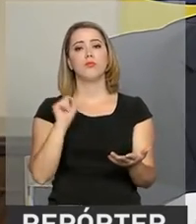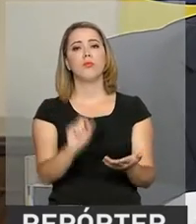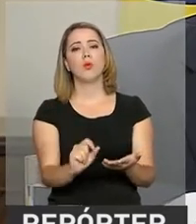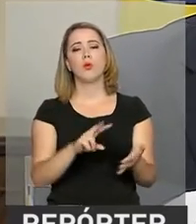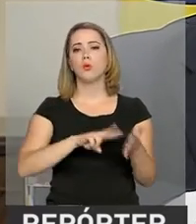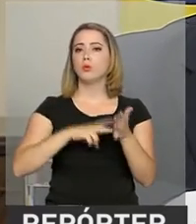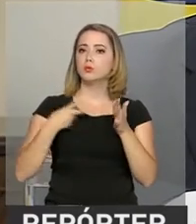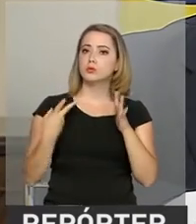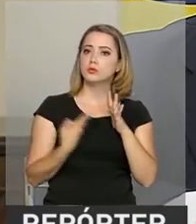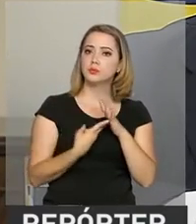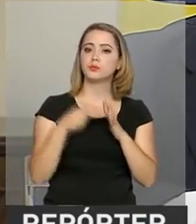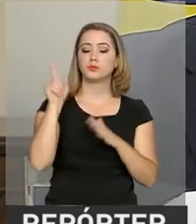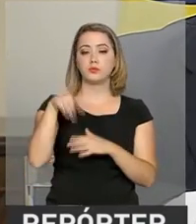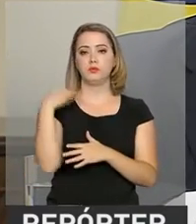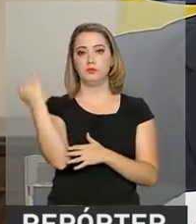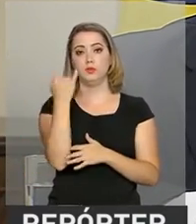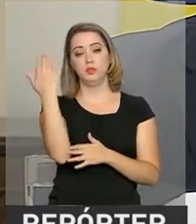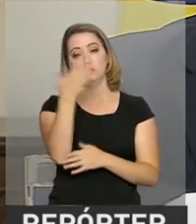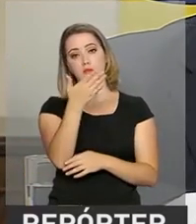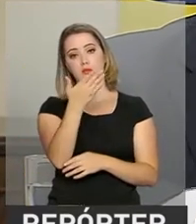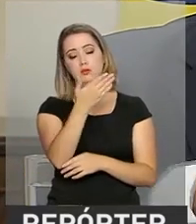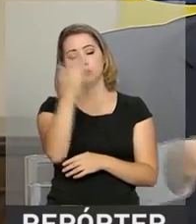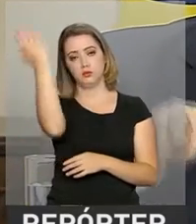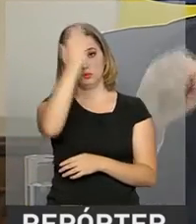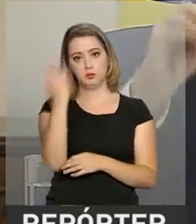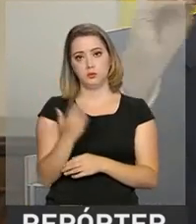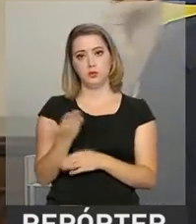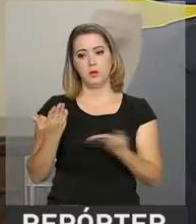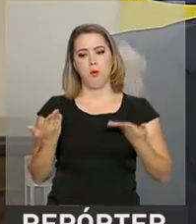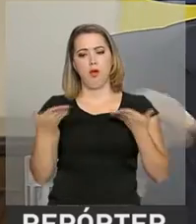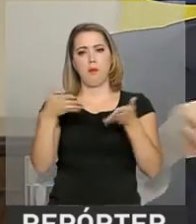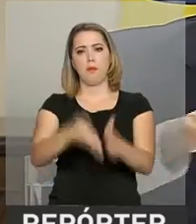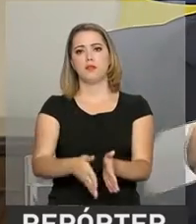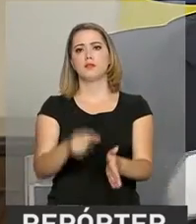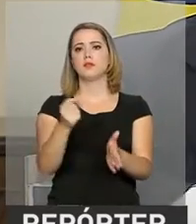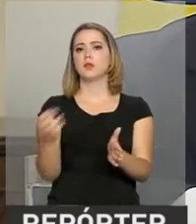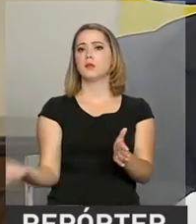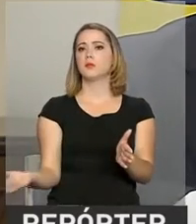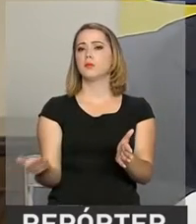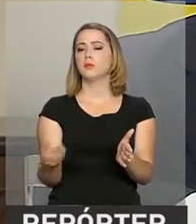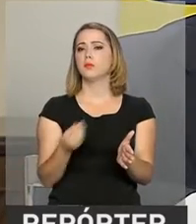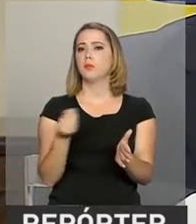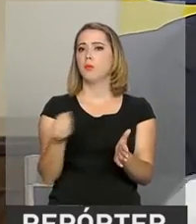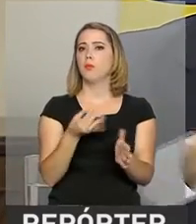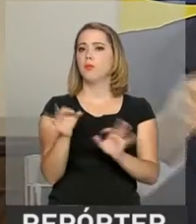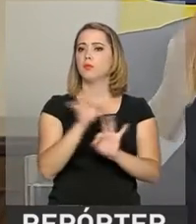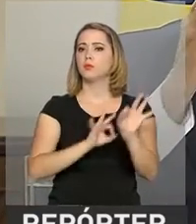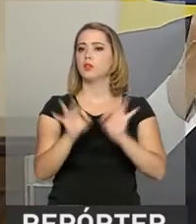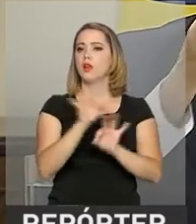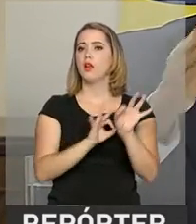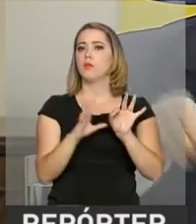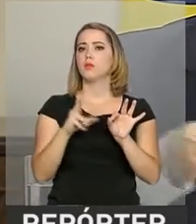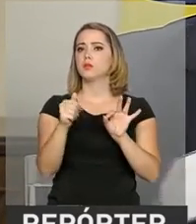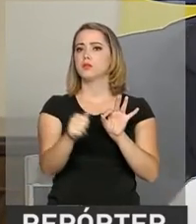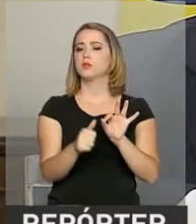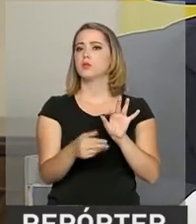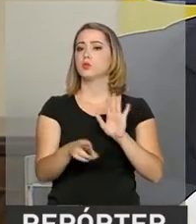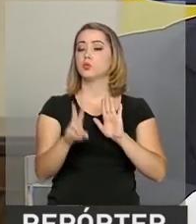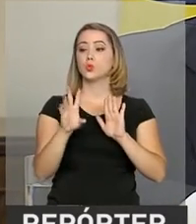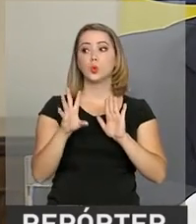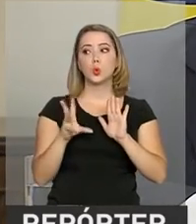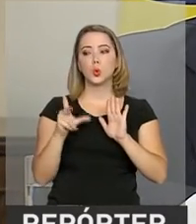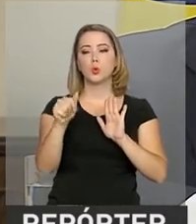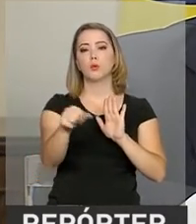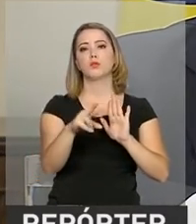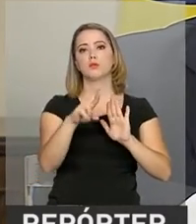fundamental para o brasil participar da formação da jurisprudência da formação das regras